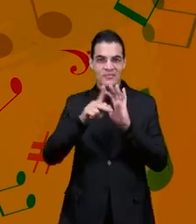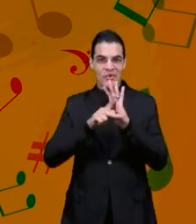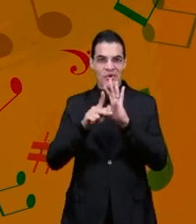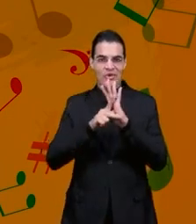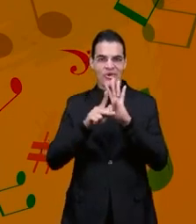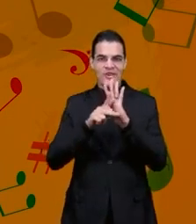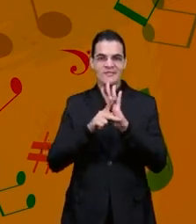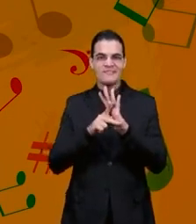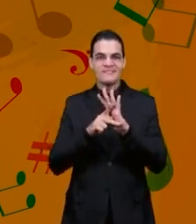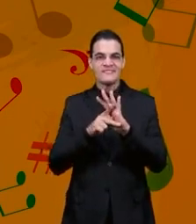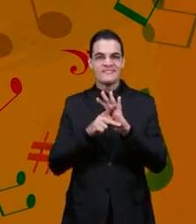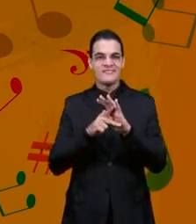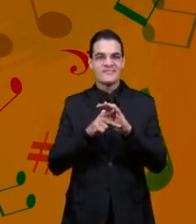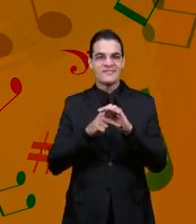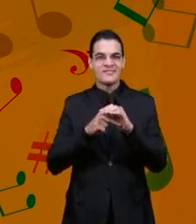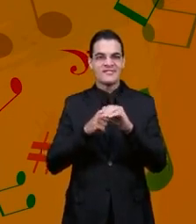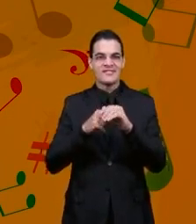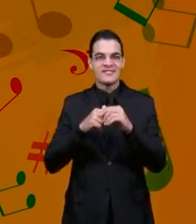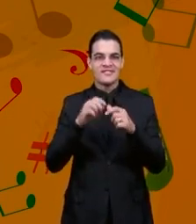Cerejeiras, Feira de Rondônia.